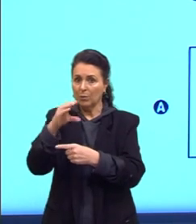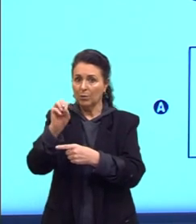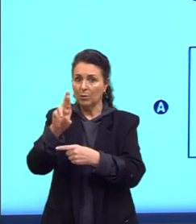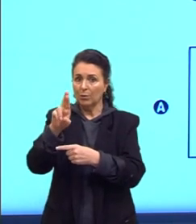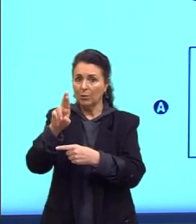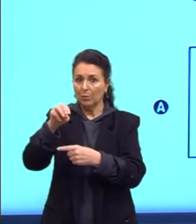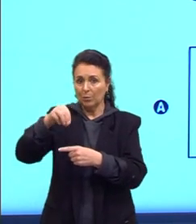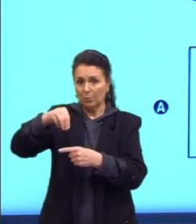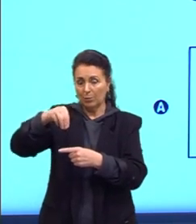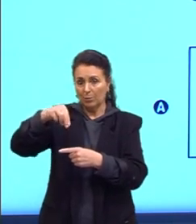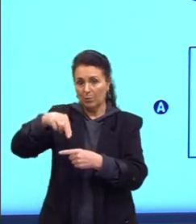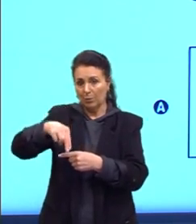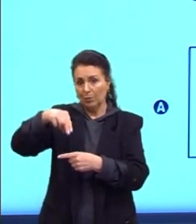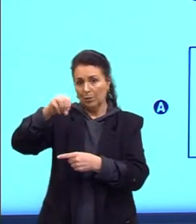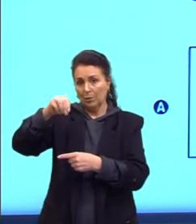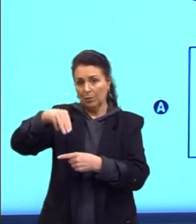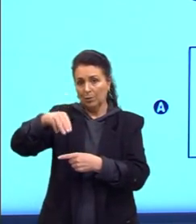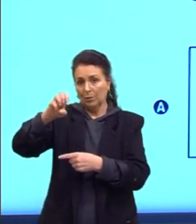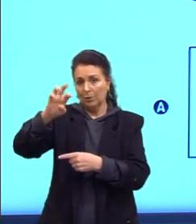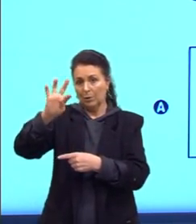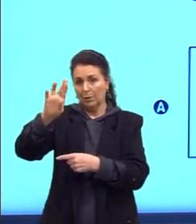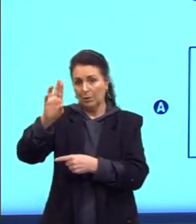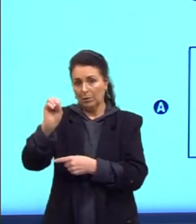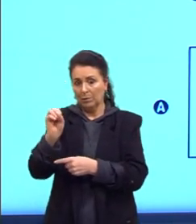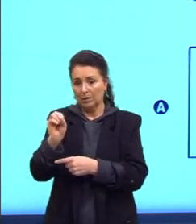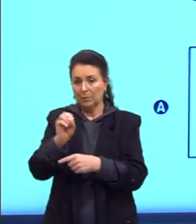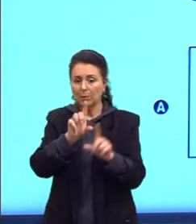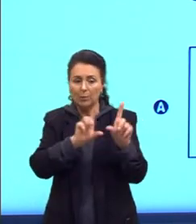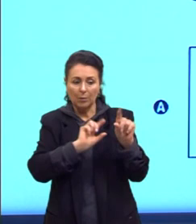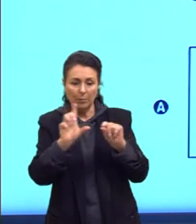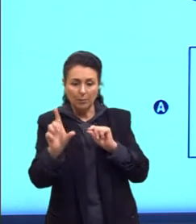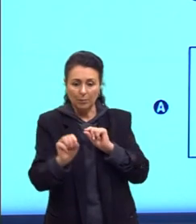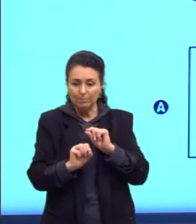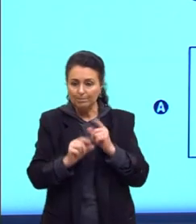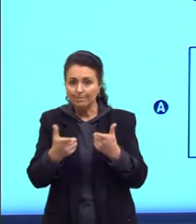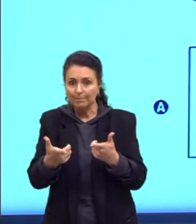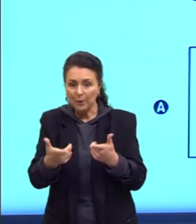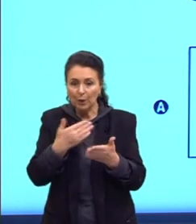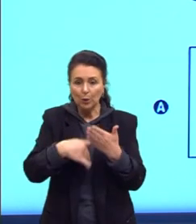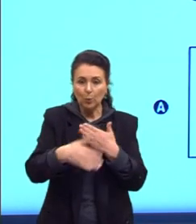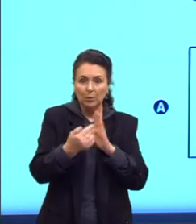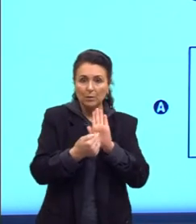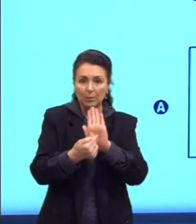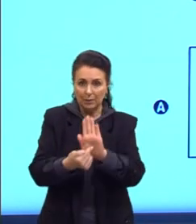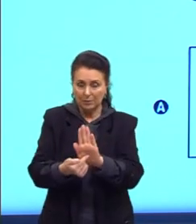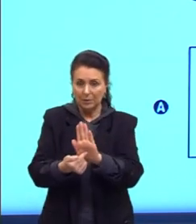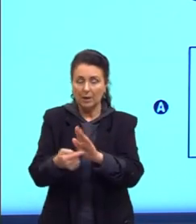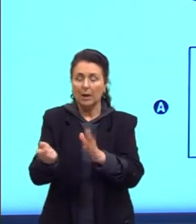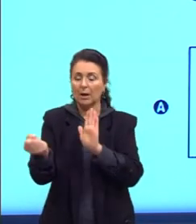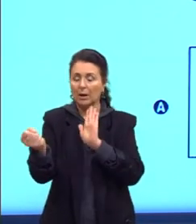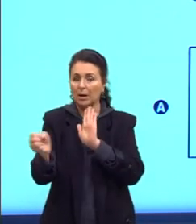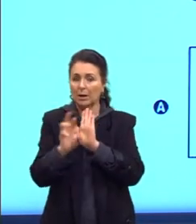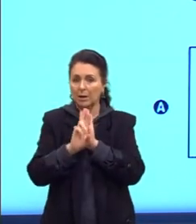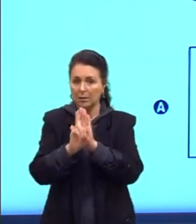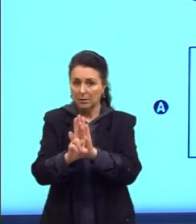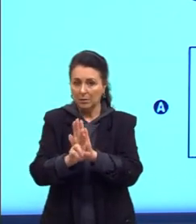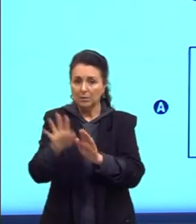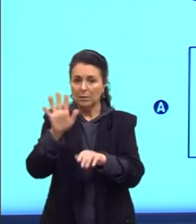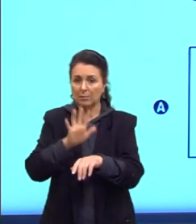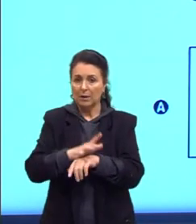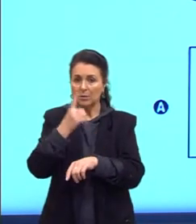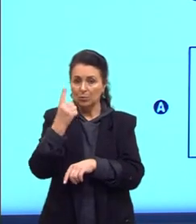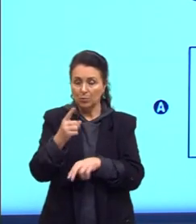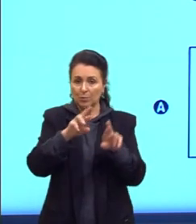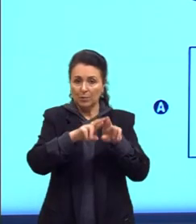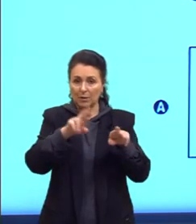ela aparece em todos as opções ela quer representar o nosso cronômetro Então aonde a gente tem mais